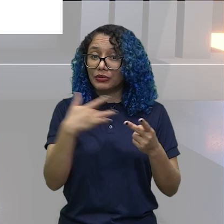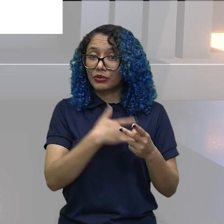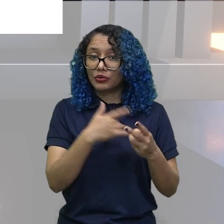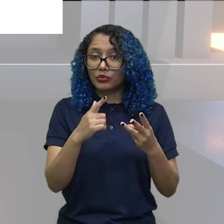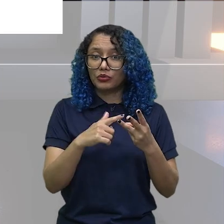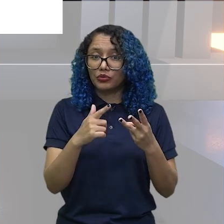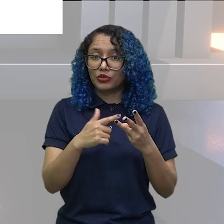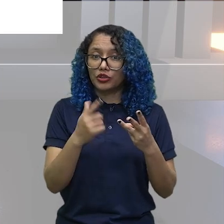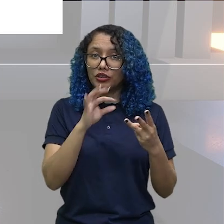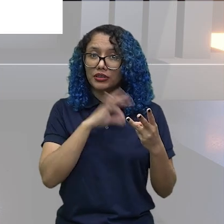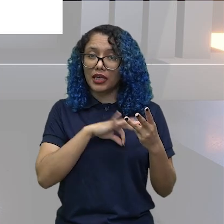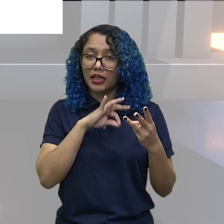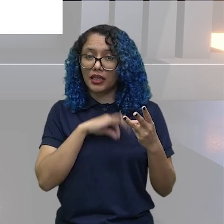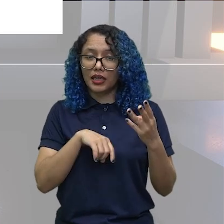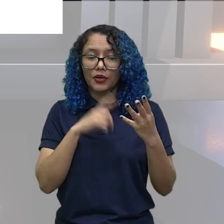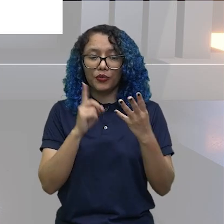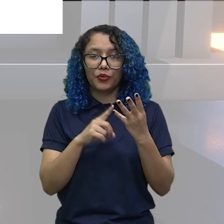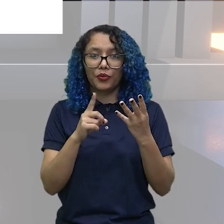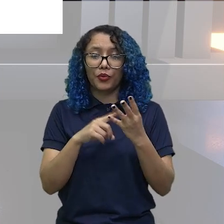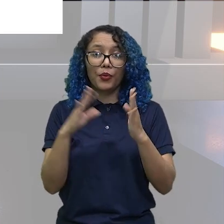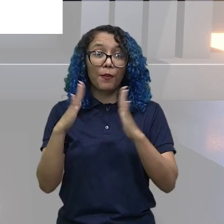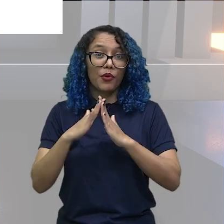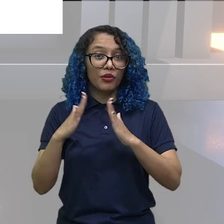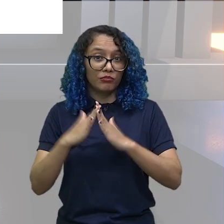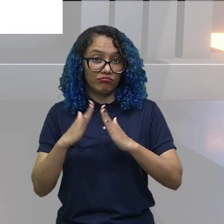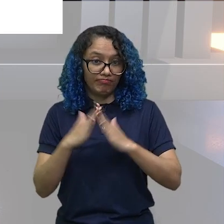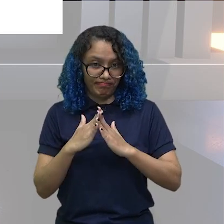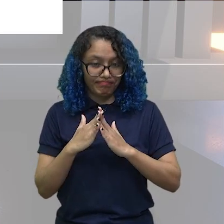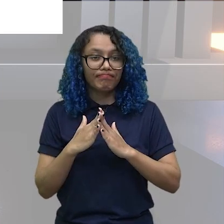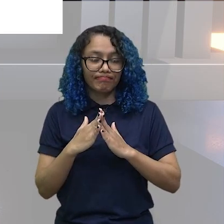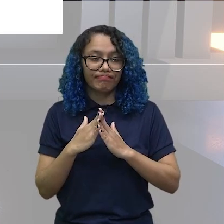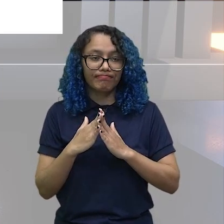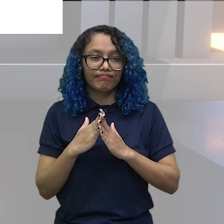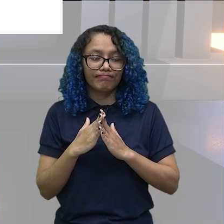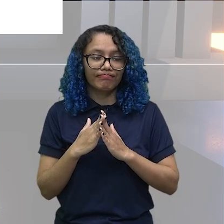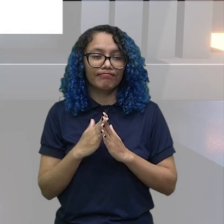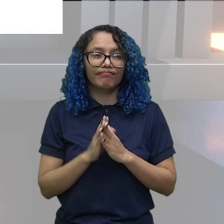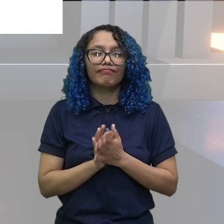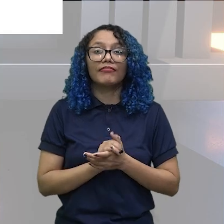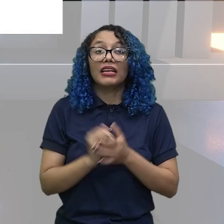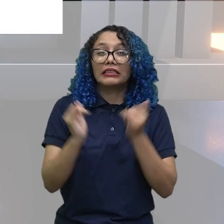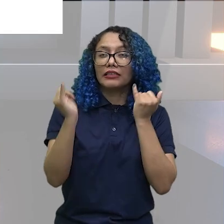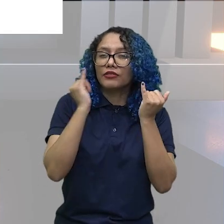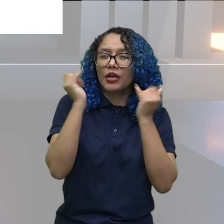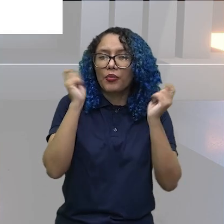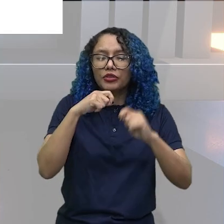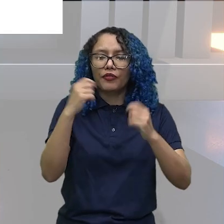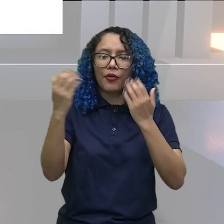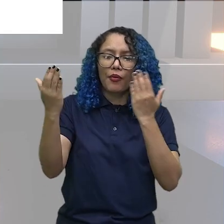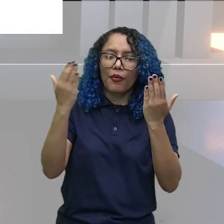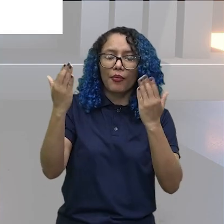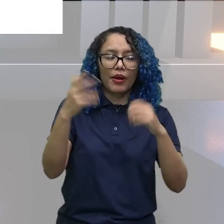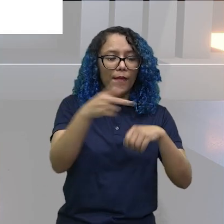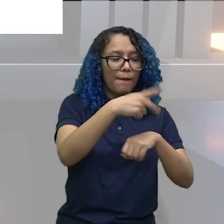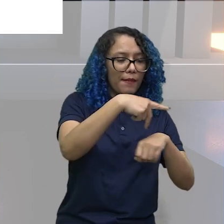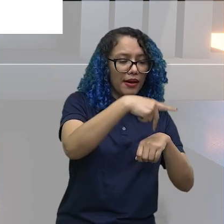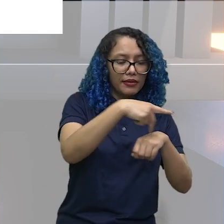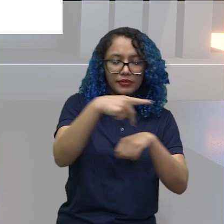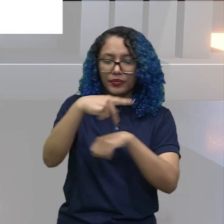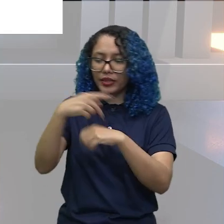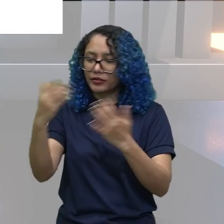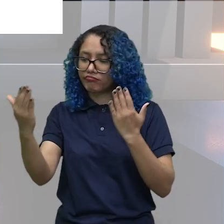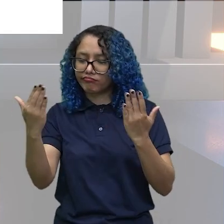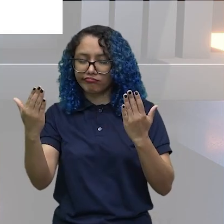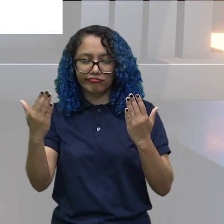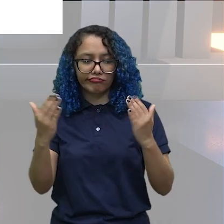a renda, a moradia. Esses indicadores, eles permitem a gente comparar um país com o outro. Se o